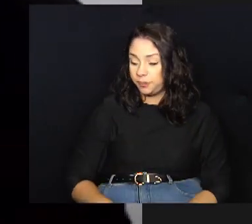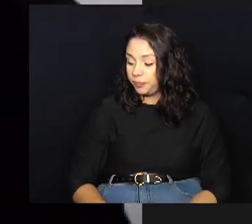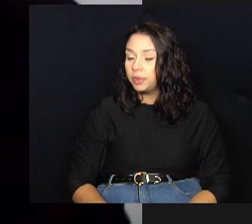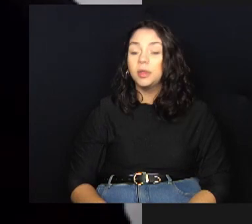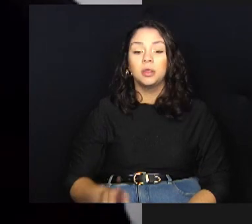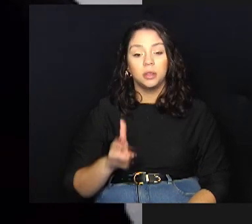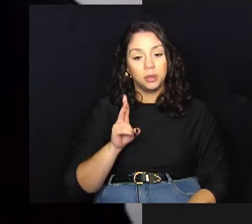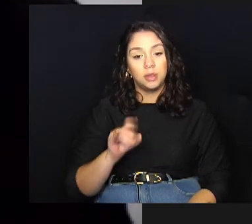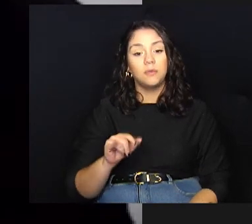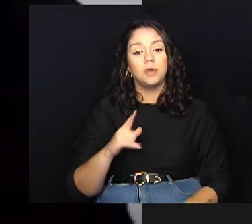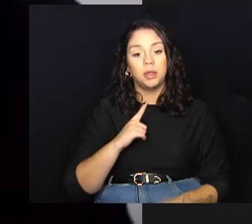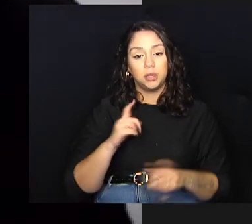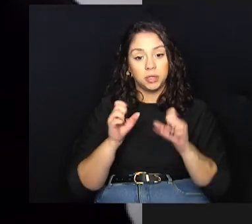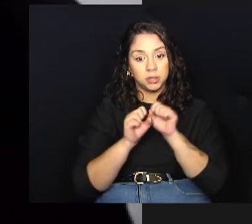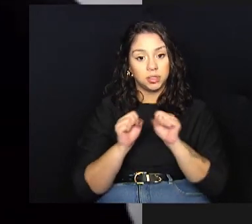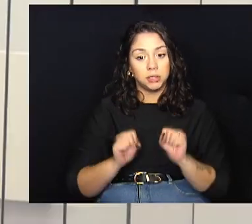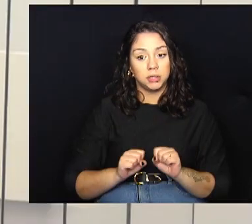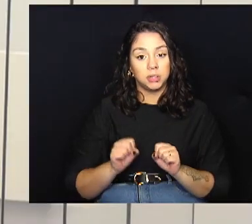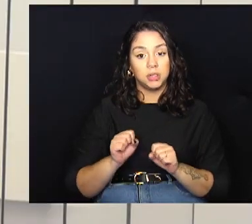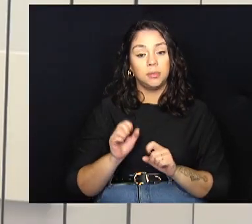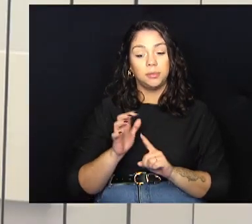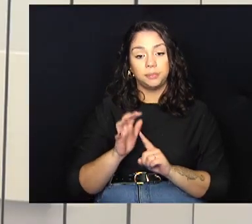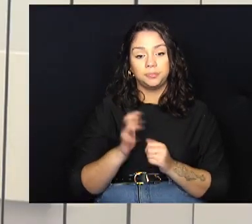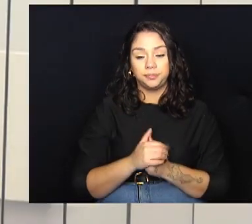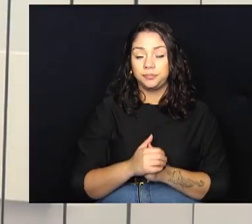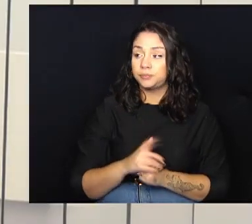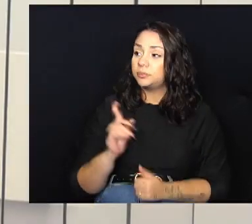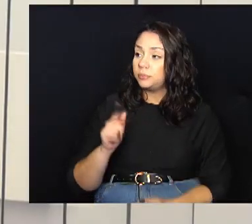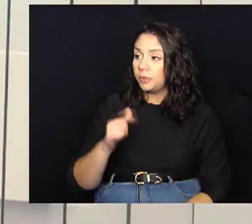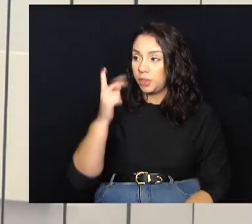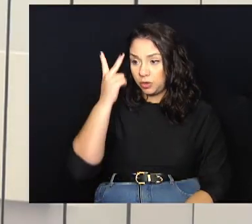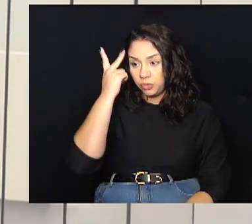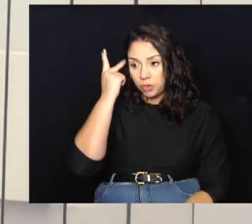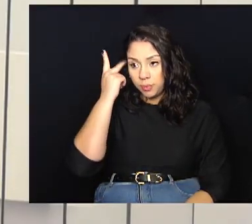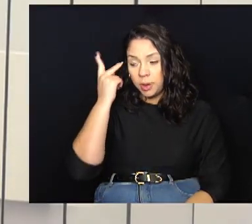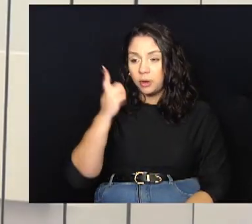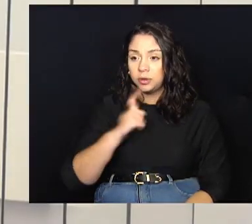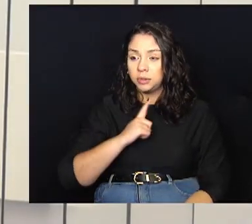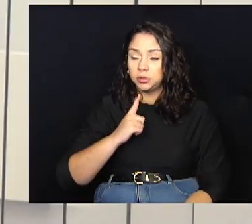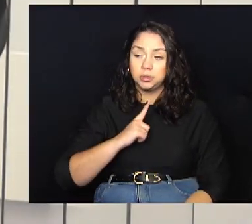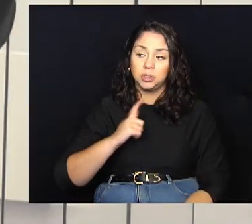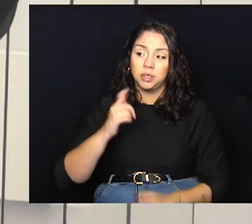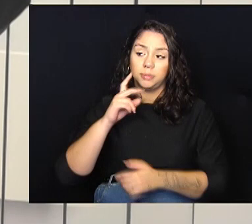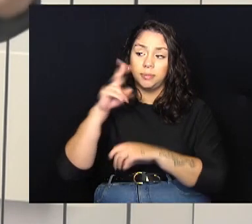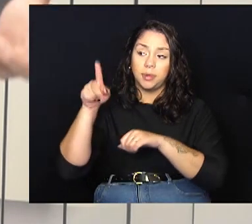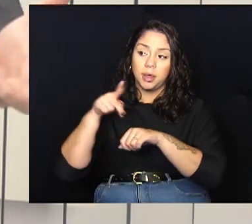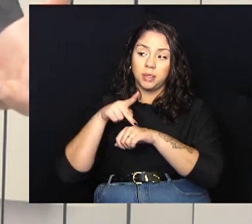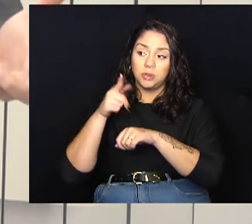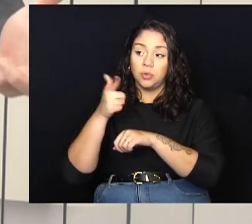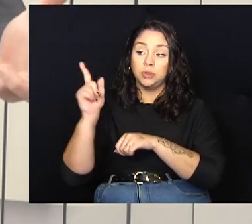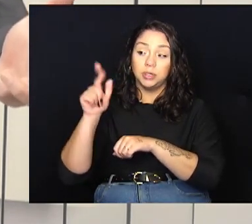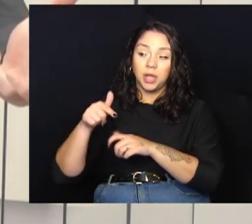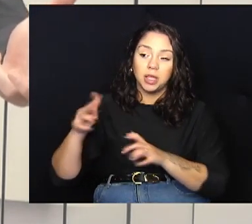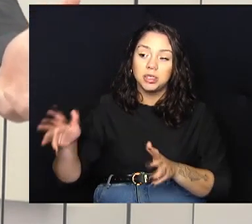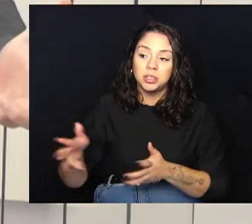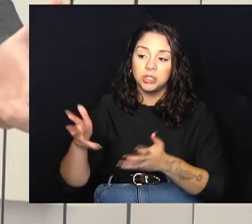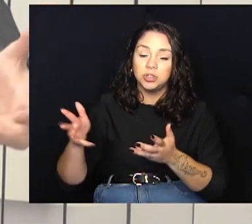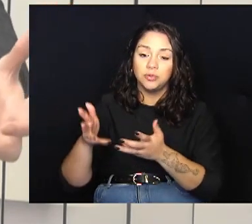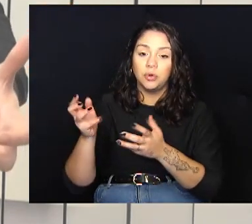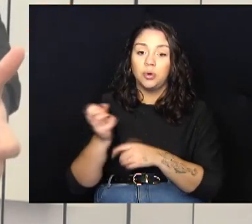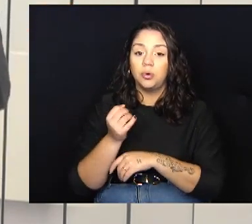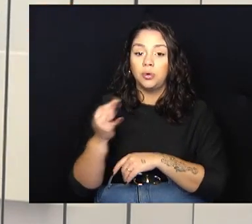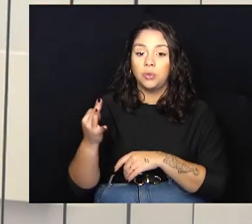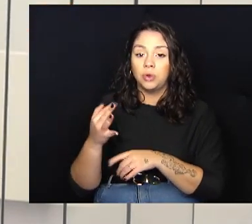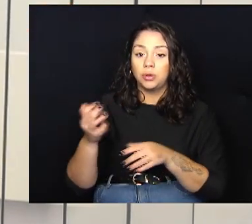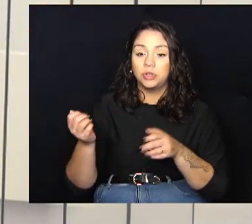demandar o sistema é comum nós ouvirmos notícias de países incentivando que a taxa de natalidade